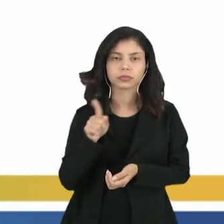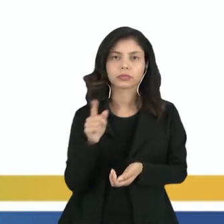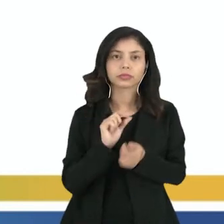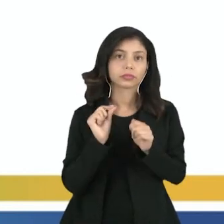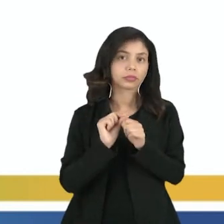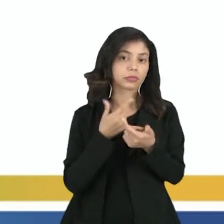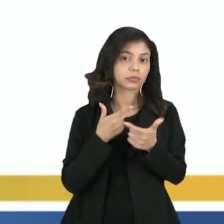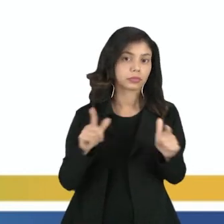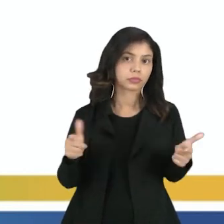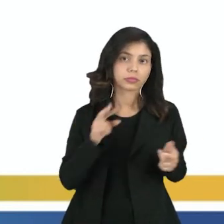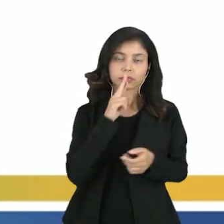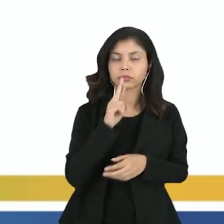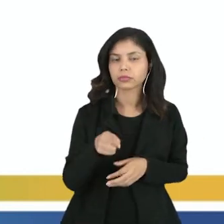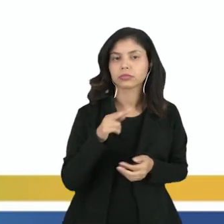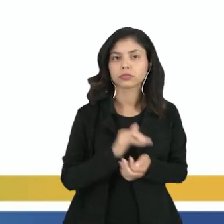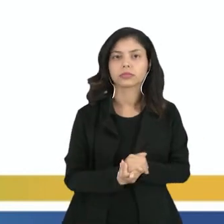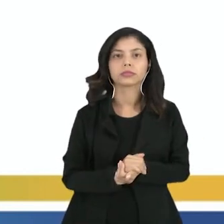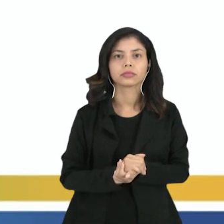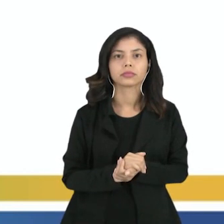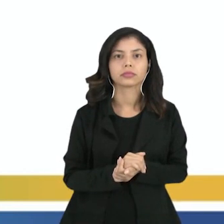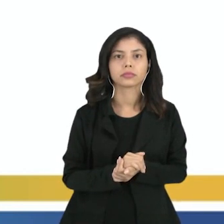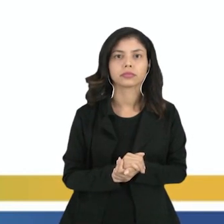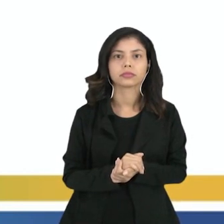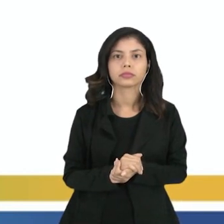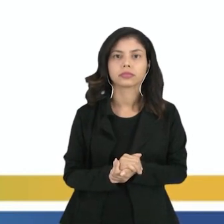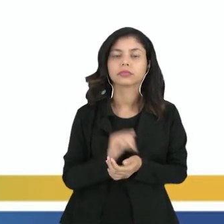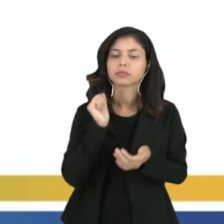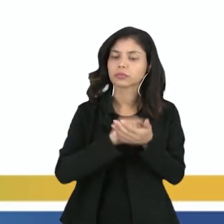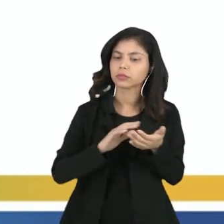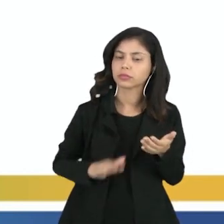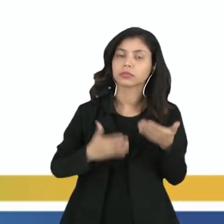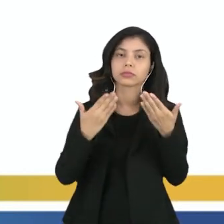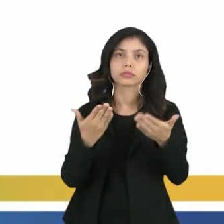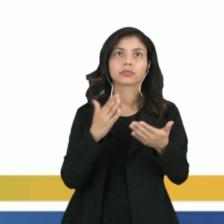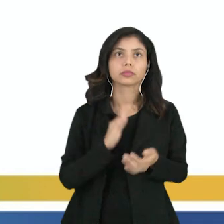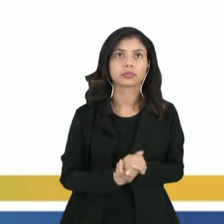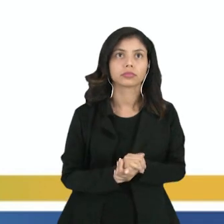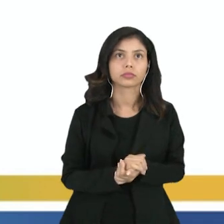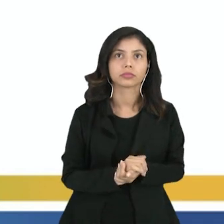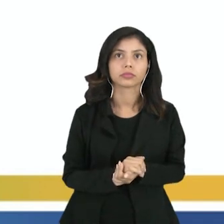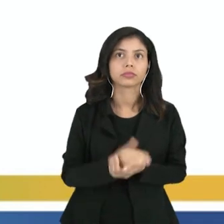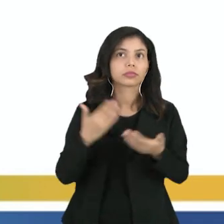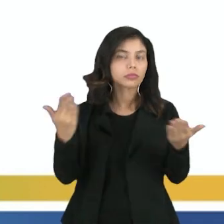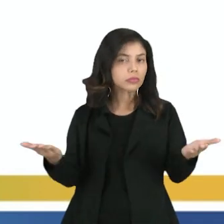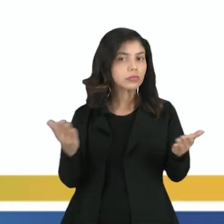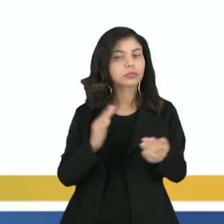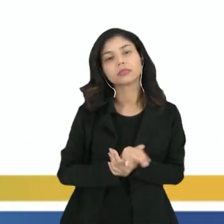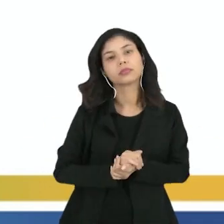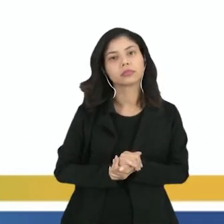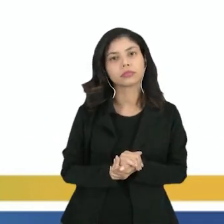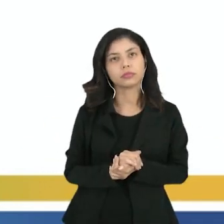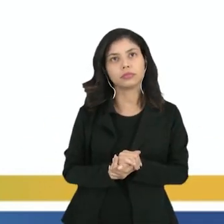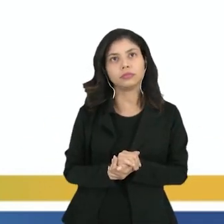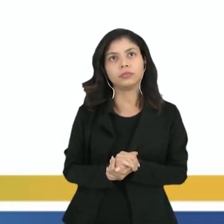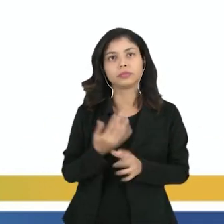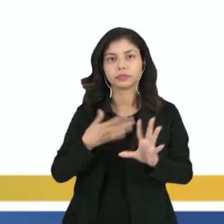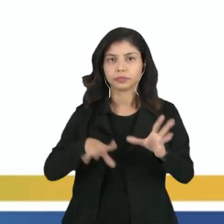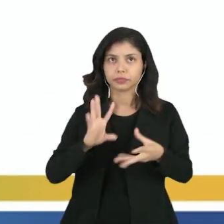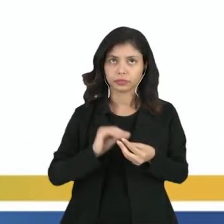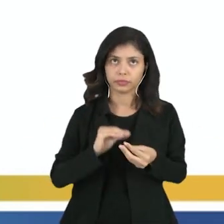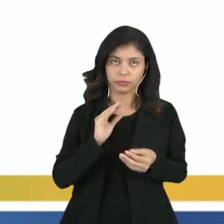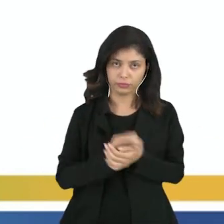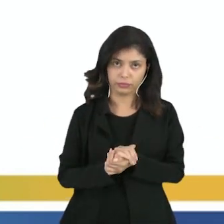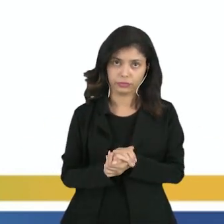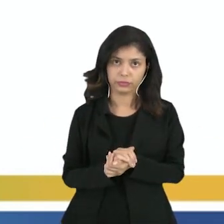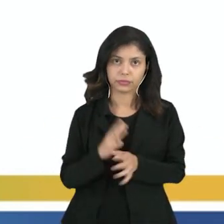para resolver exercícios desse tipo. Então é isso, né? Já resumimos, né, e aprendemos,